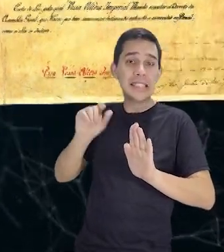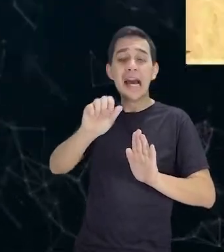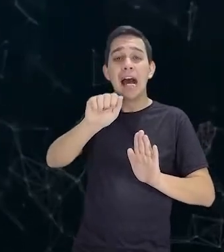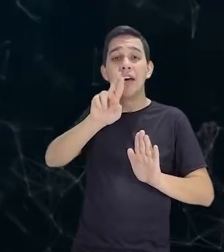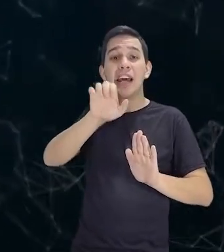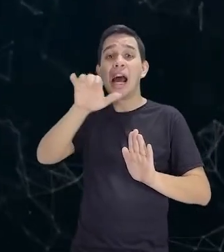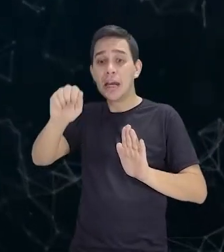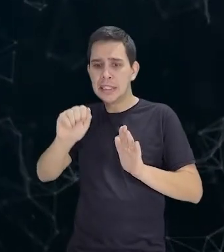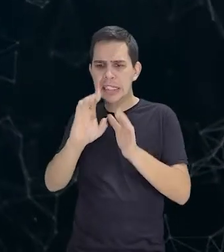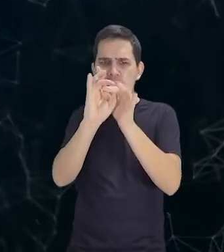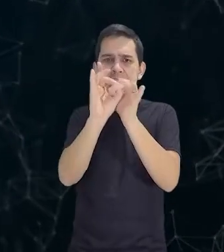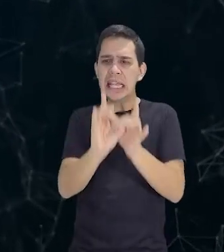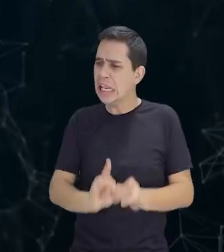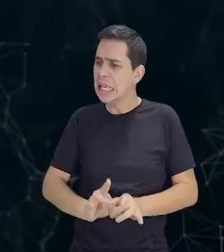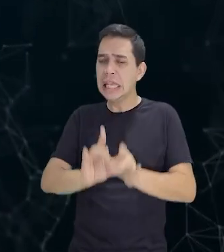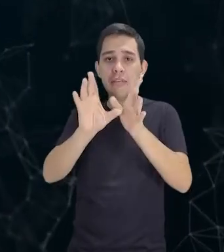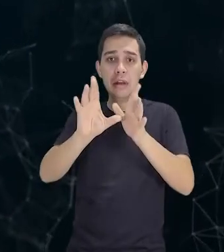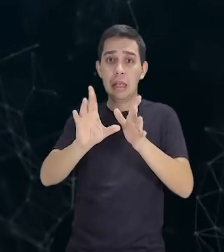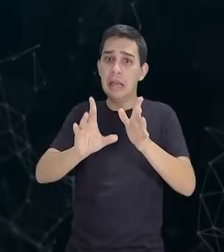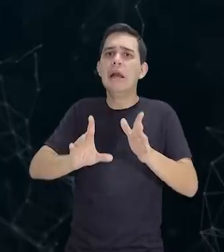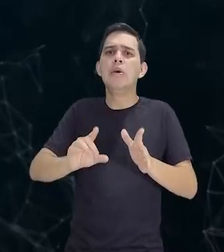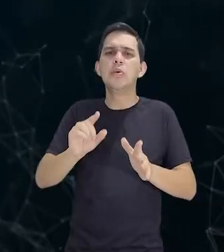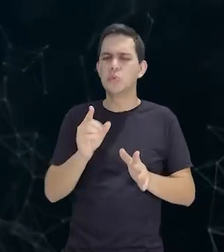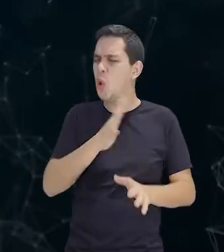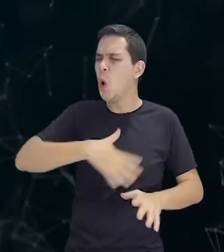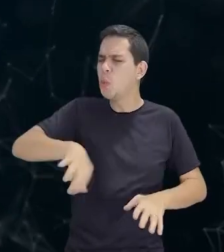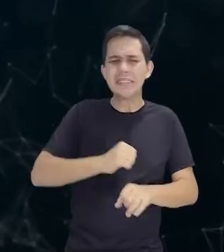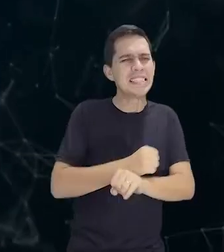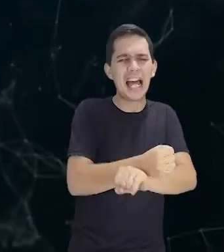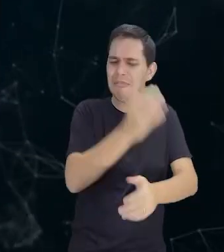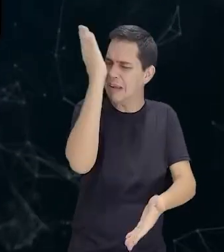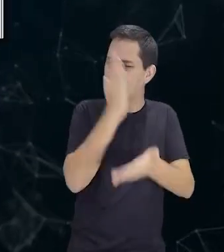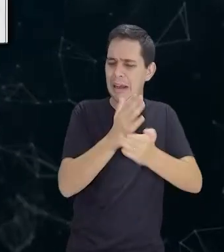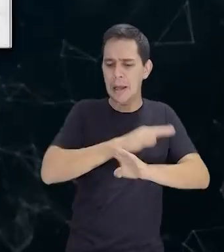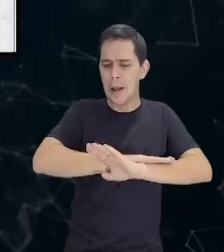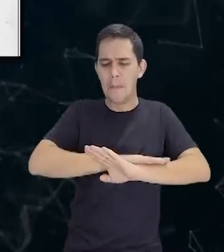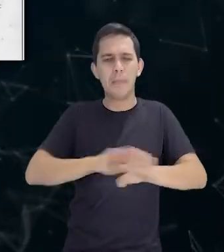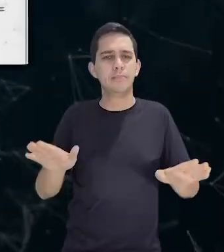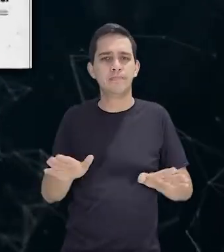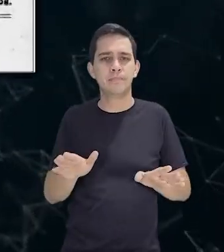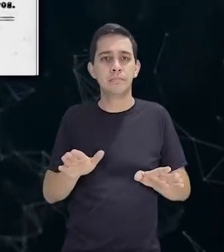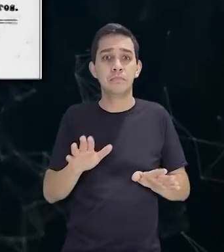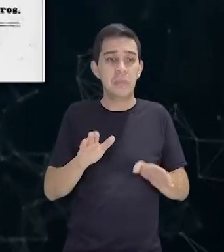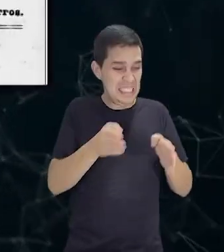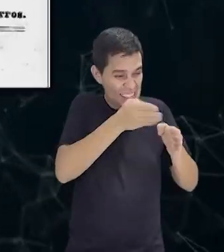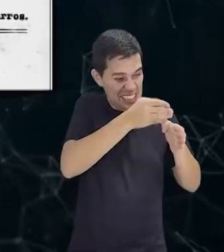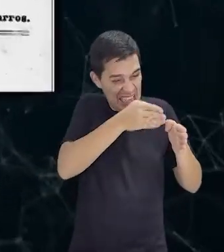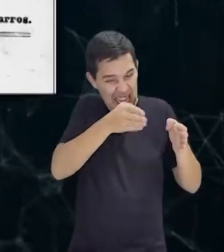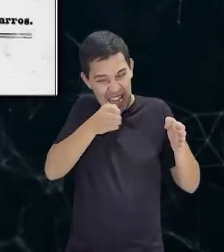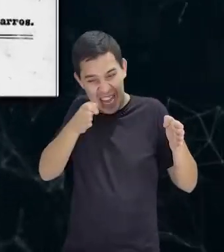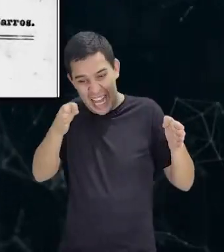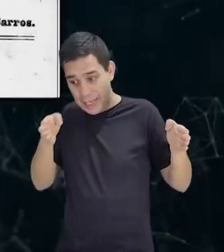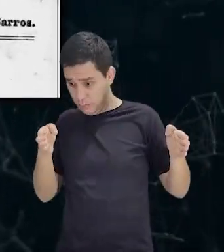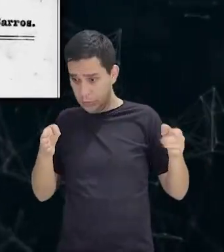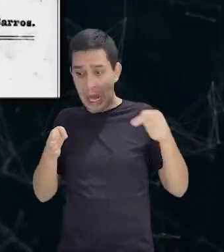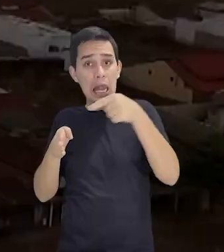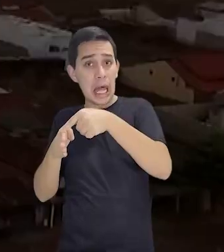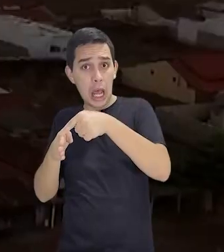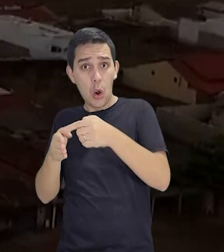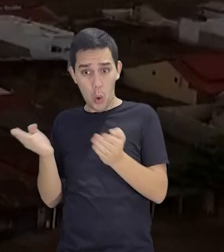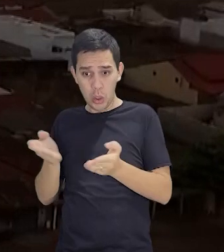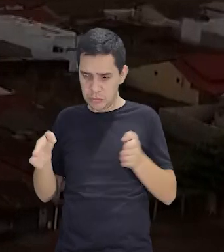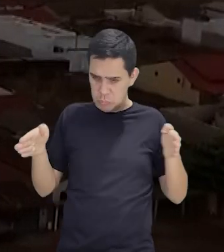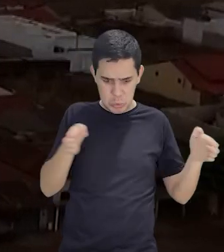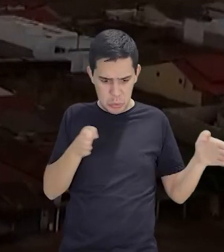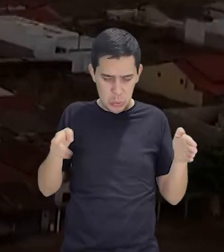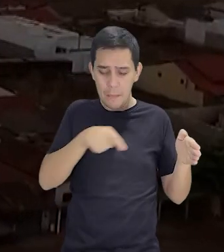humano ter a posse do outro. Mas os reflexos desses quase 400 anos são sentidos ainda hoje.